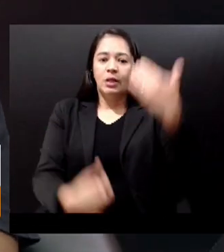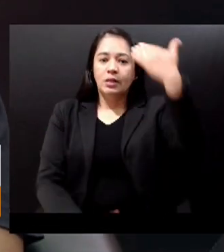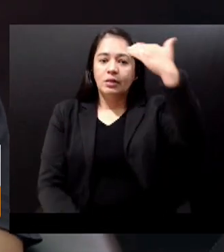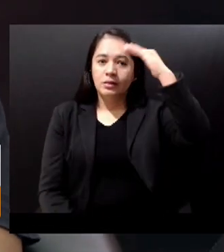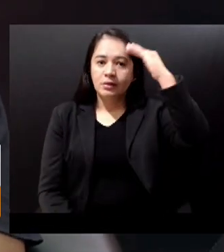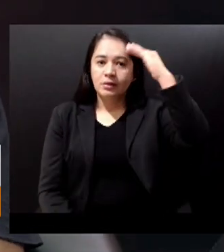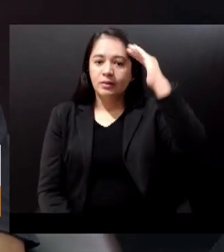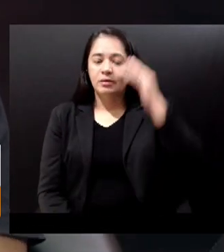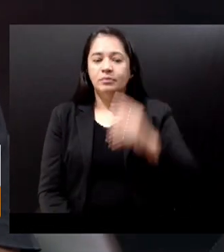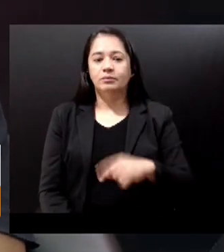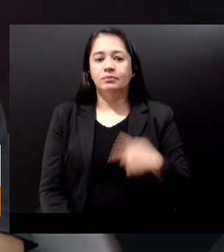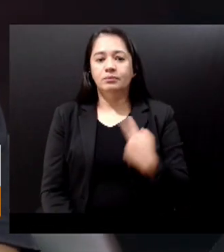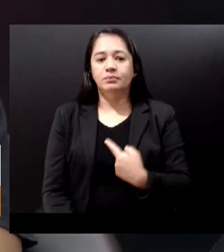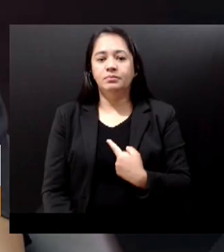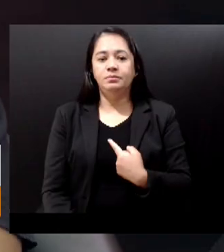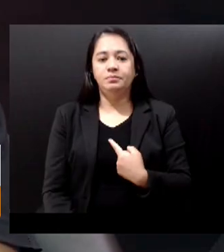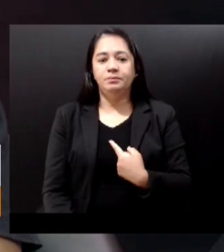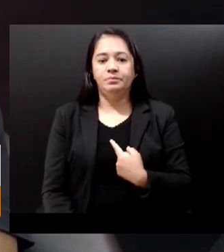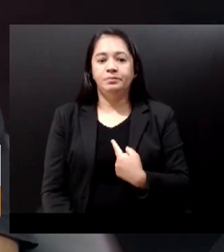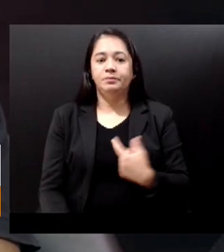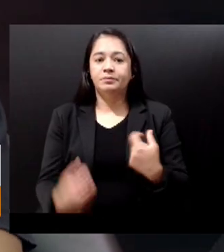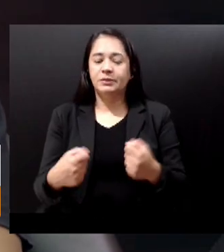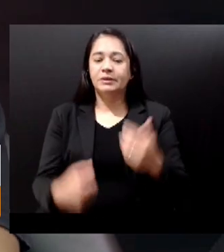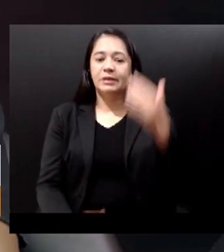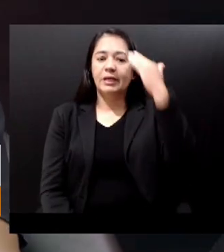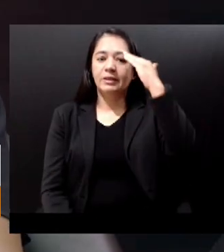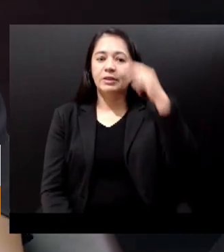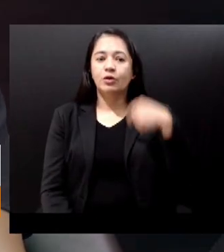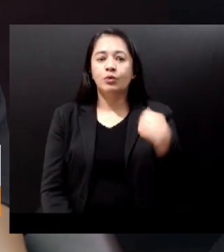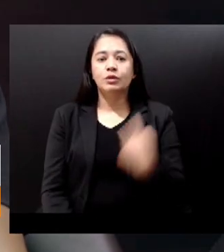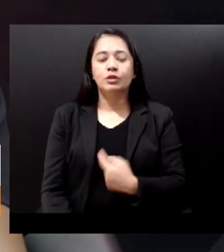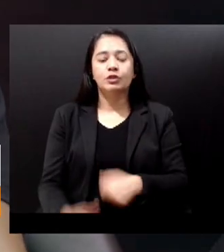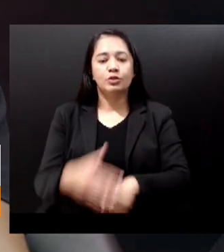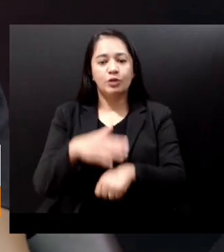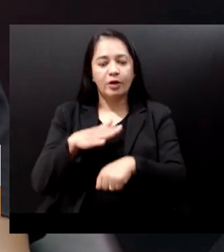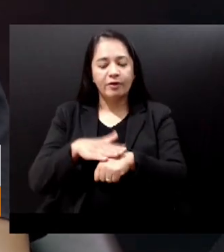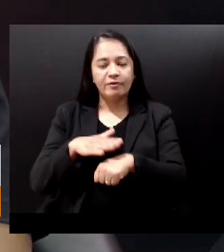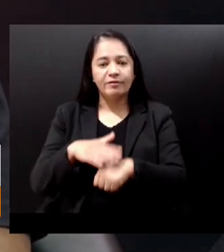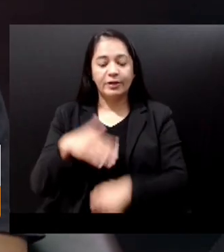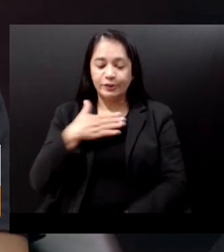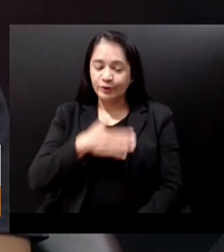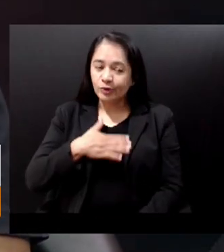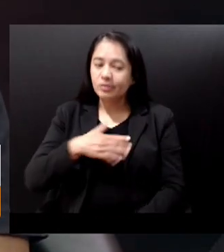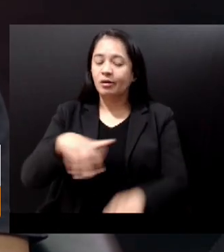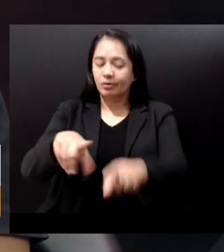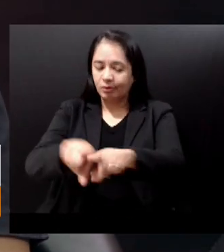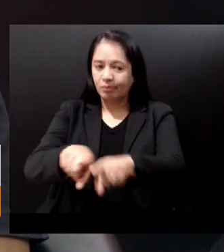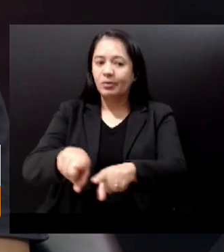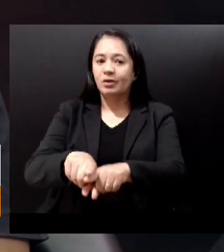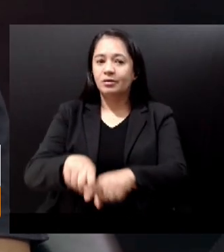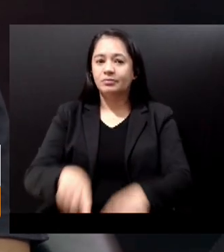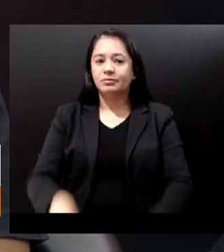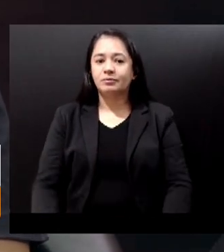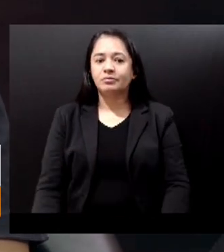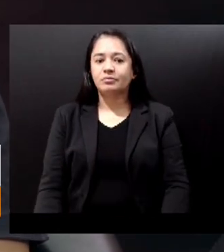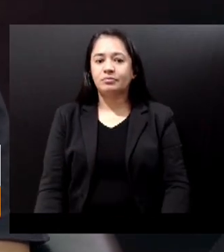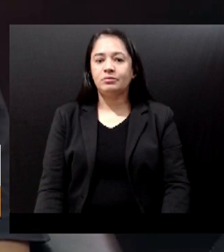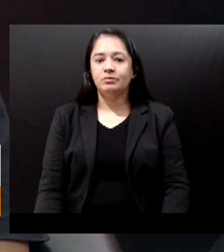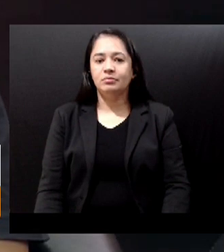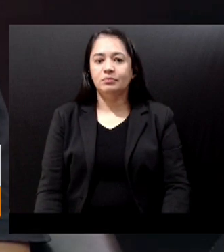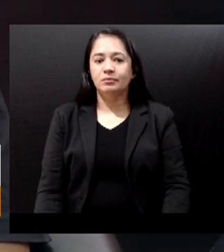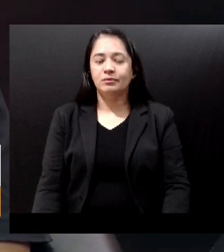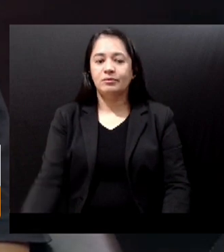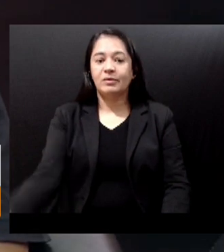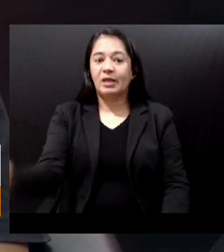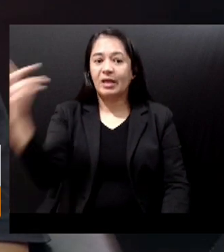ter constância, a gente tem que entender o que a gente está fazendo e gostar do que a gente está fazendo. É, exatamente. É difícil a gente fazer algo que a gente